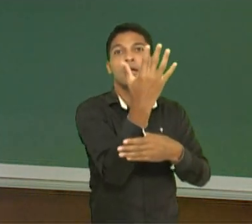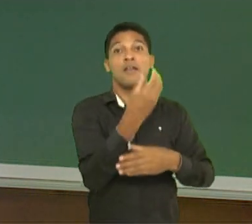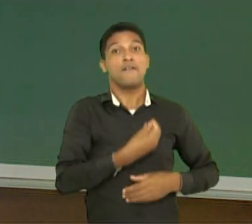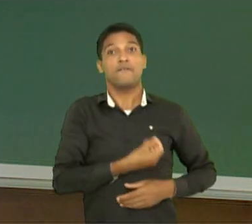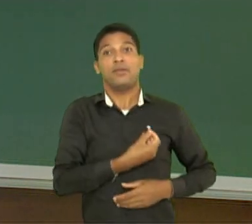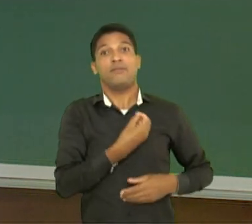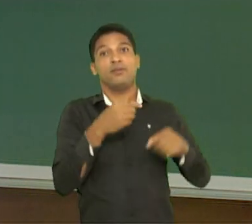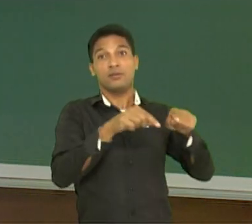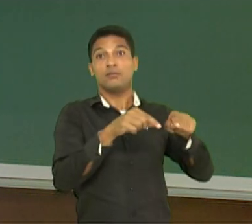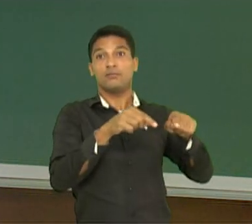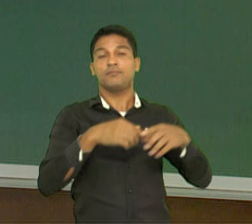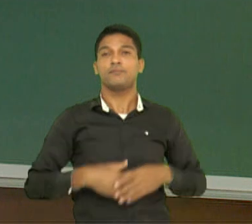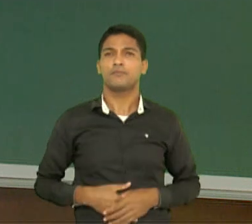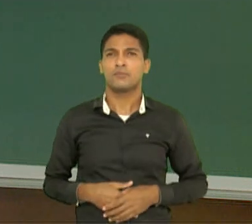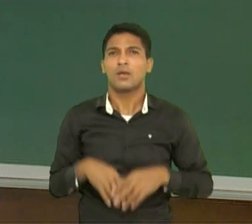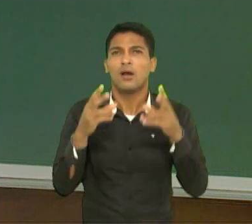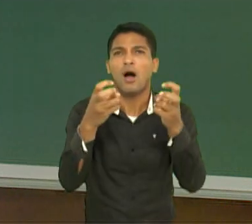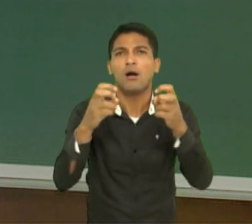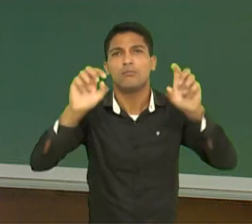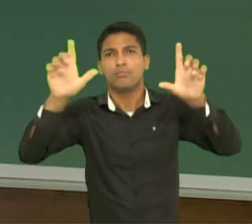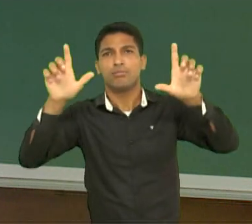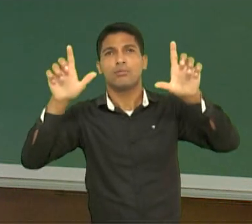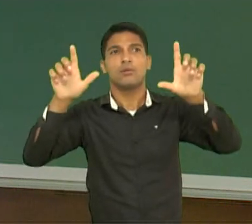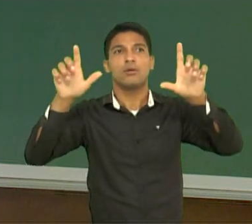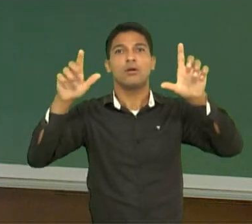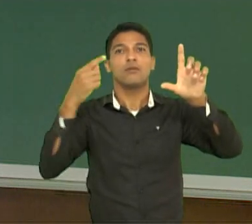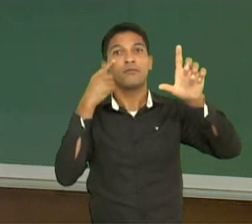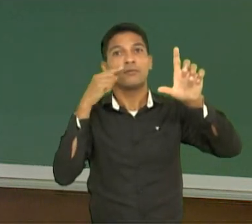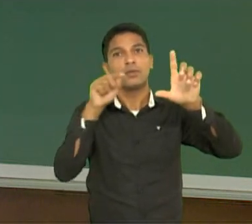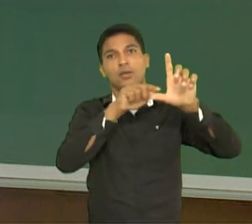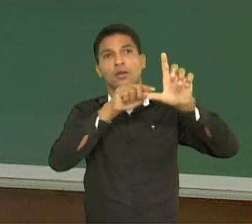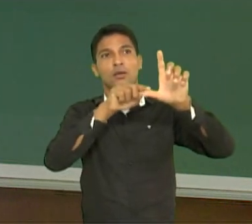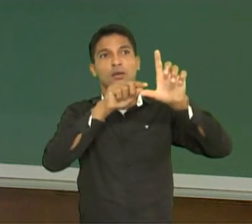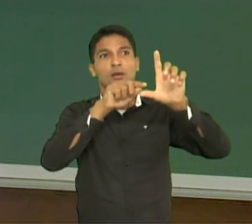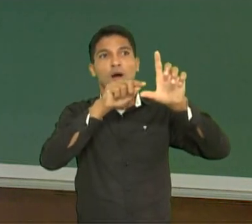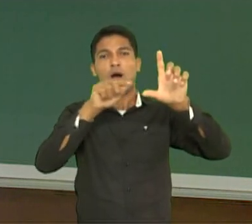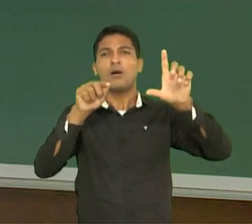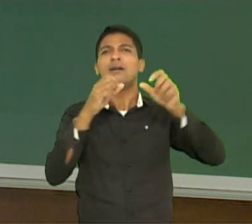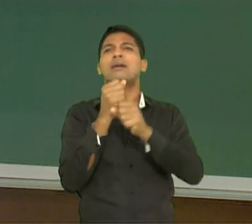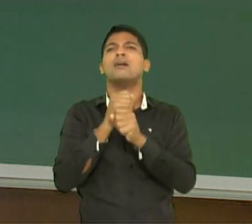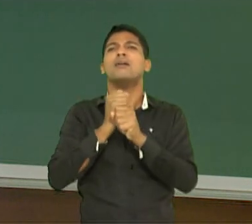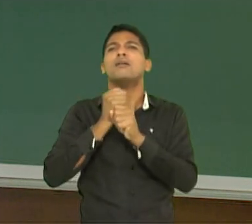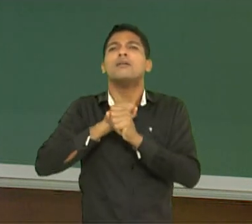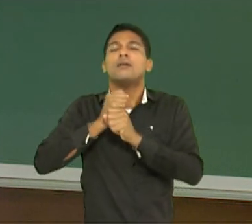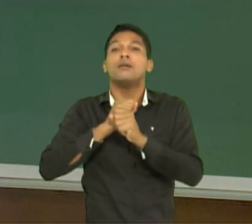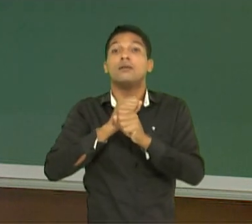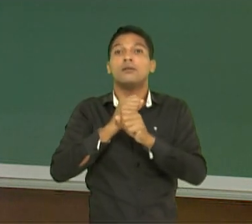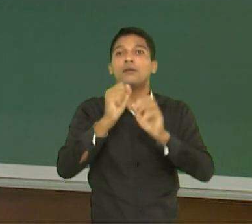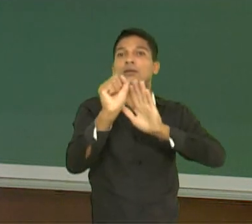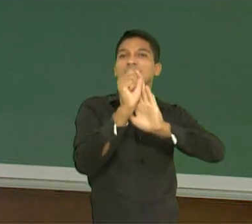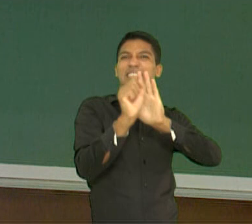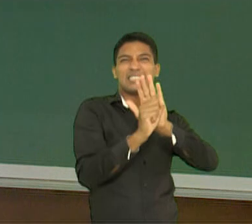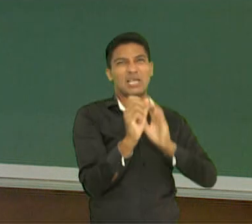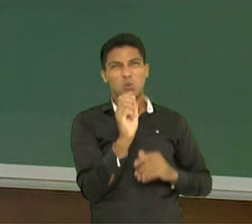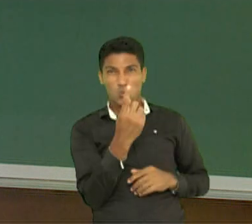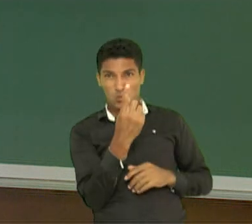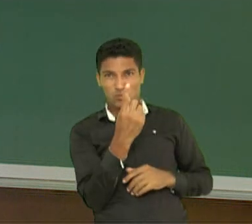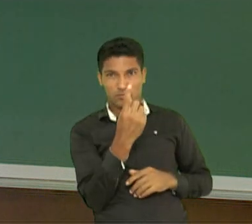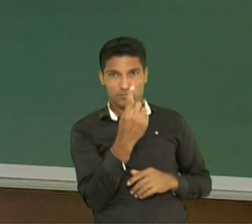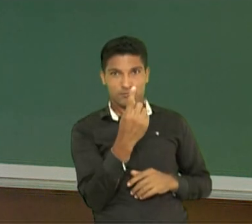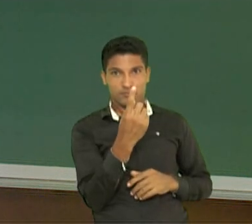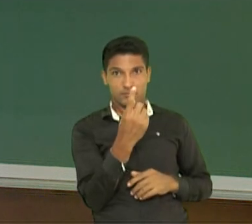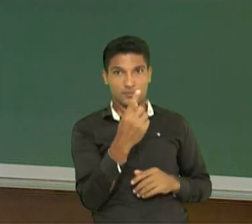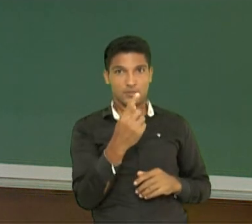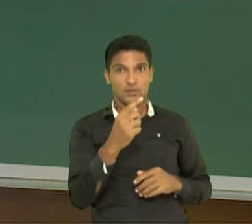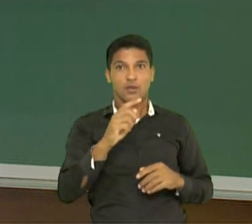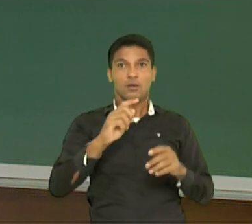lado direito da sua tela. Olha como ali, perto do ano do século I ali, então, depois de Cristo, como